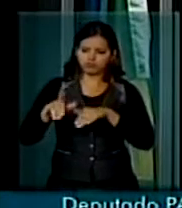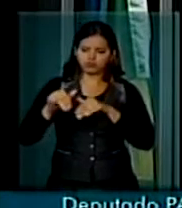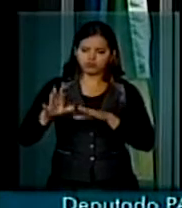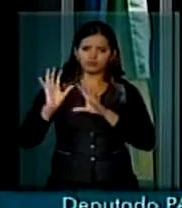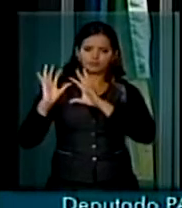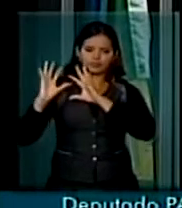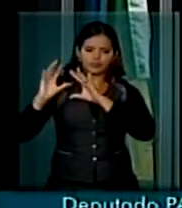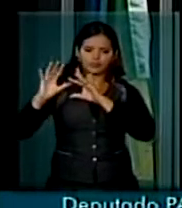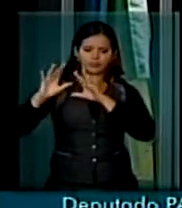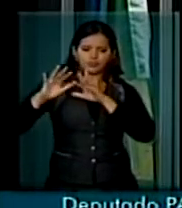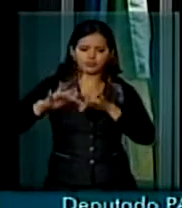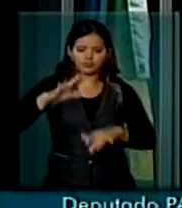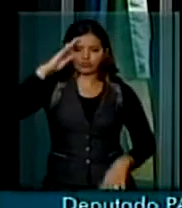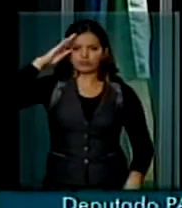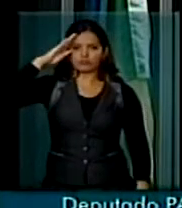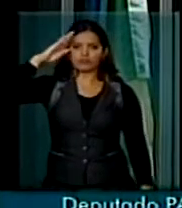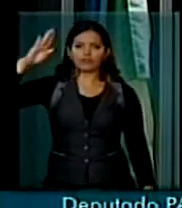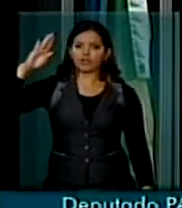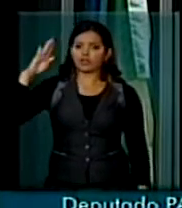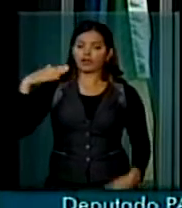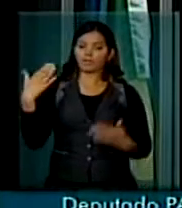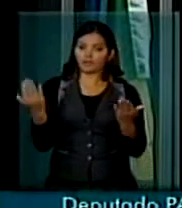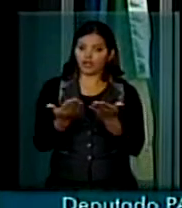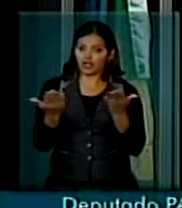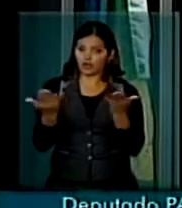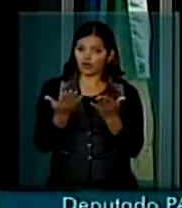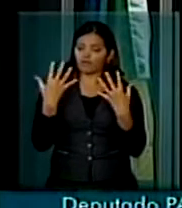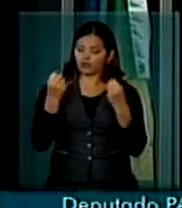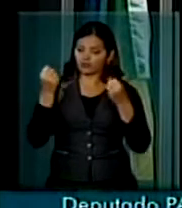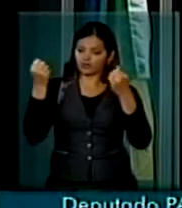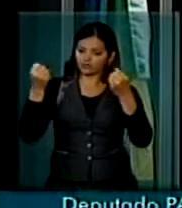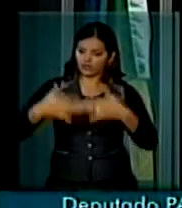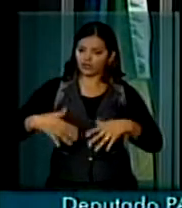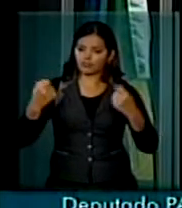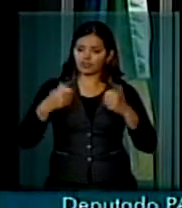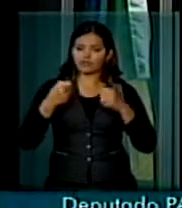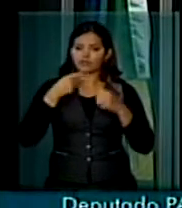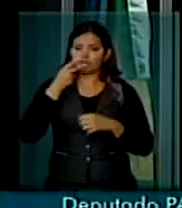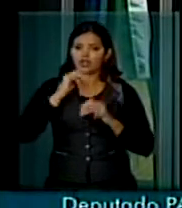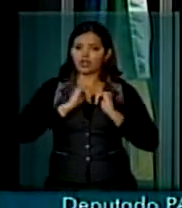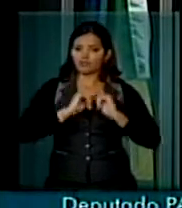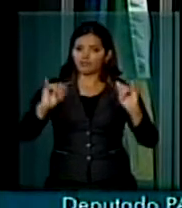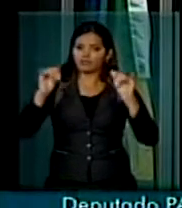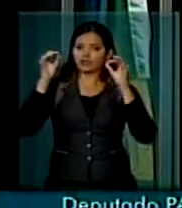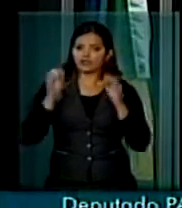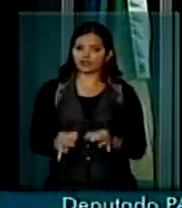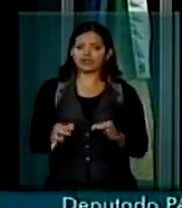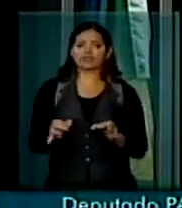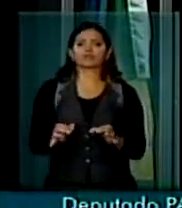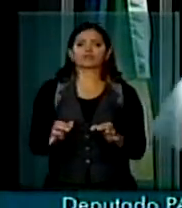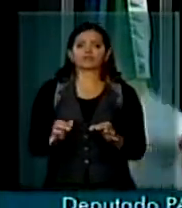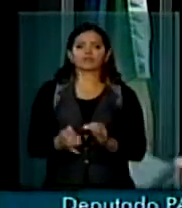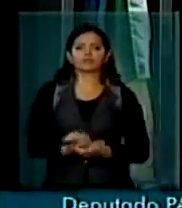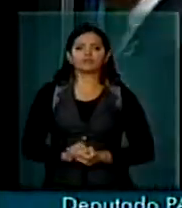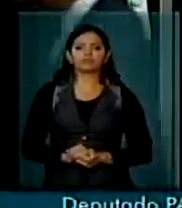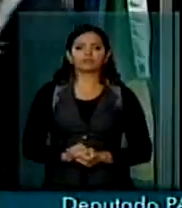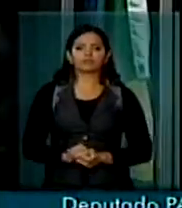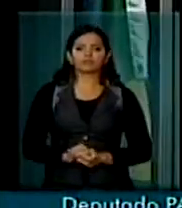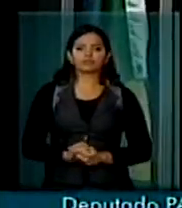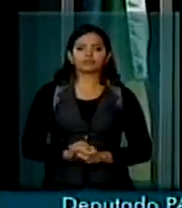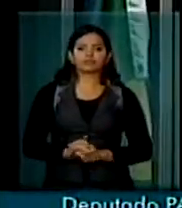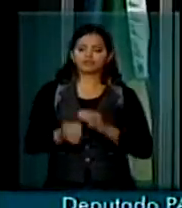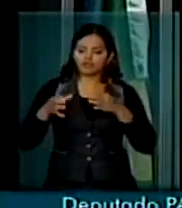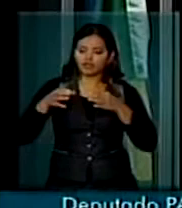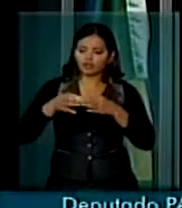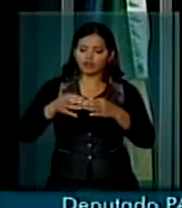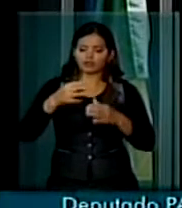desencadeou um movimento sob o aspecto militar. Agora vamos deixar uma coisa bem clara, é preciso que se diga isso, é preciso que se diga às atuais gerações. O